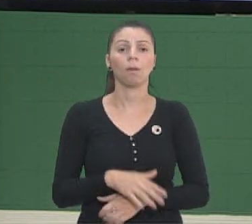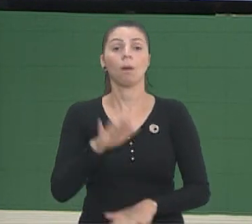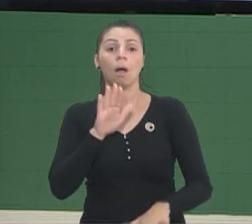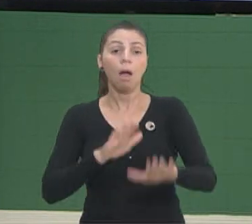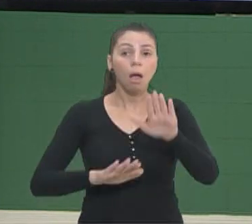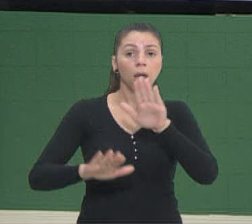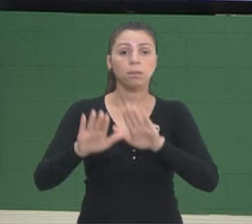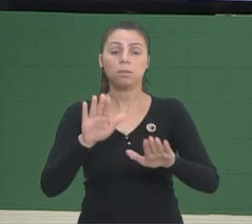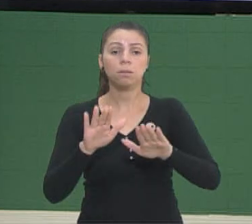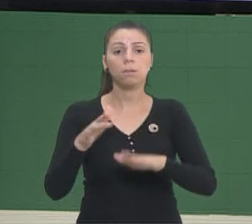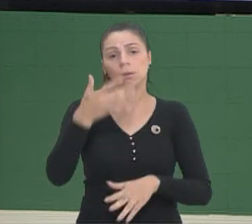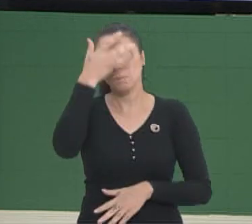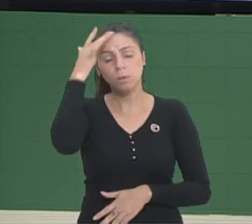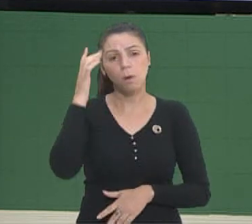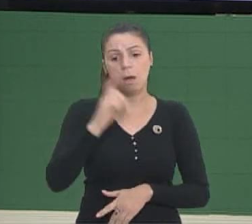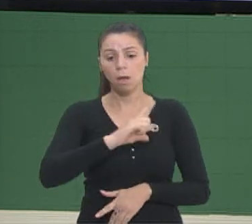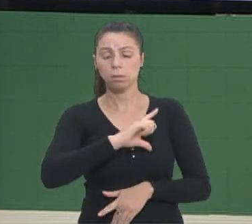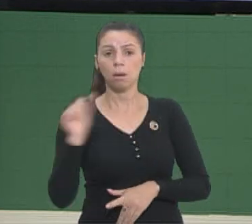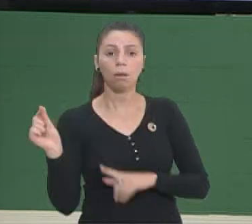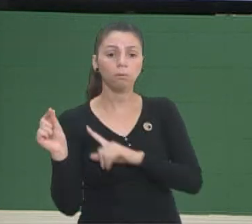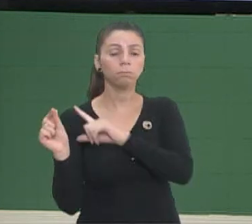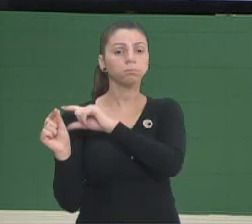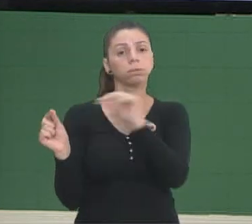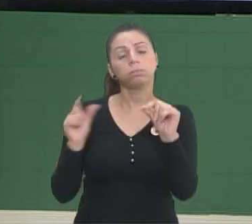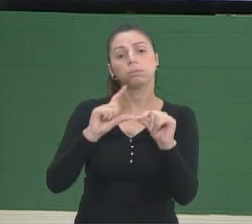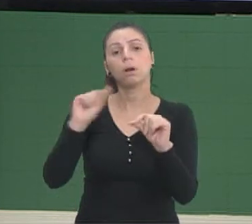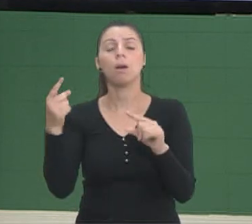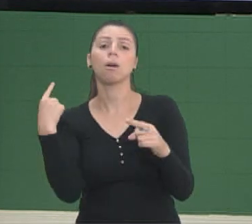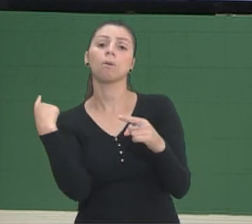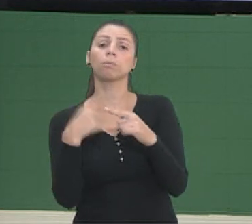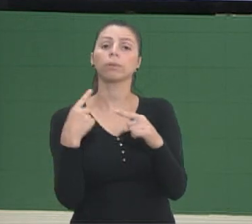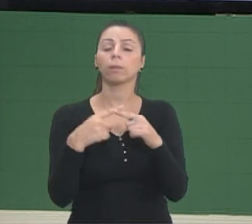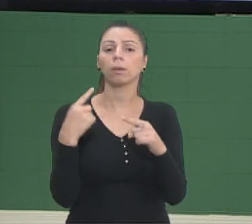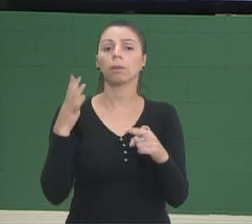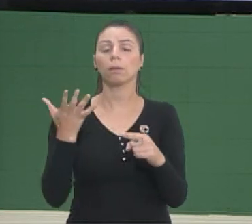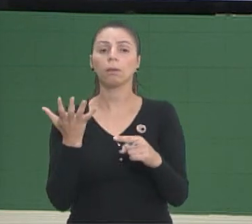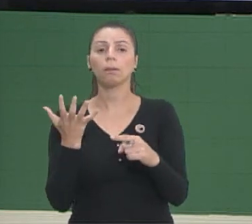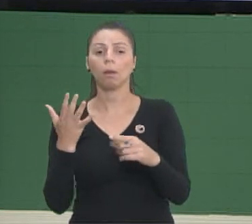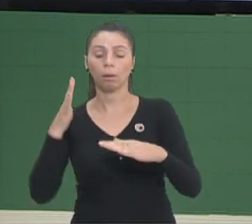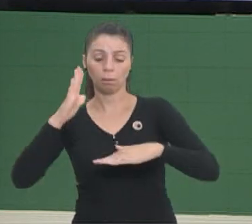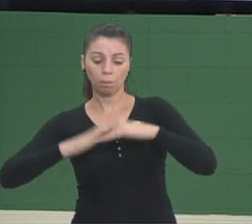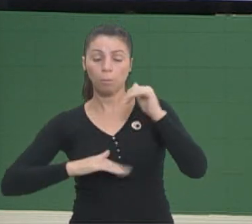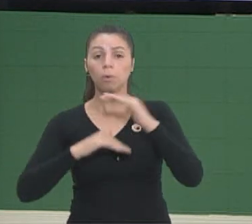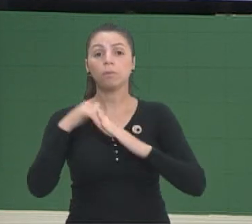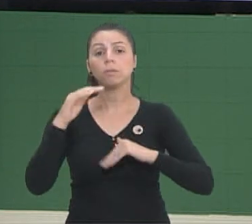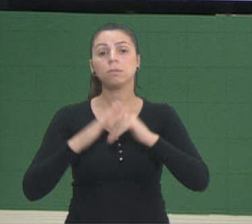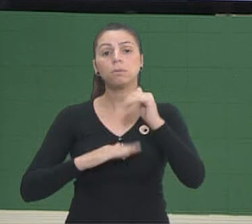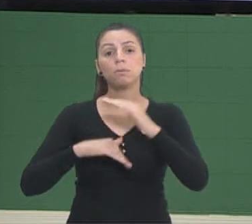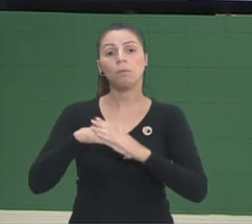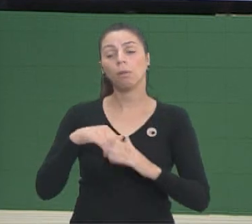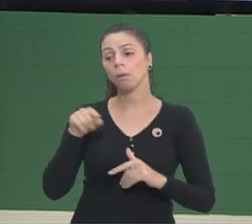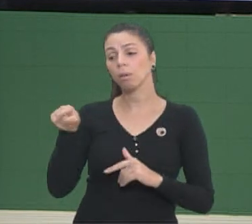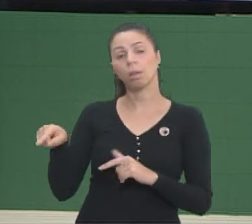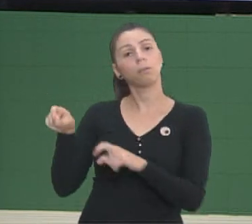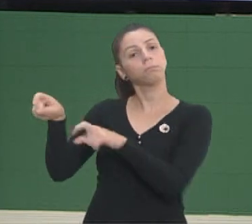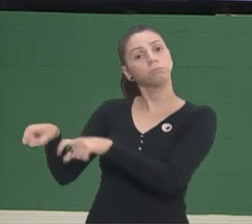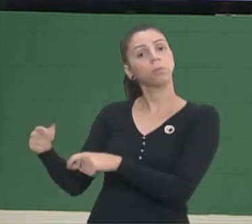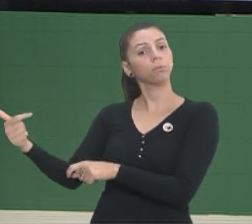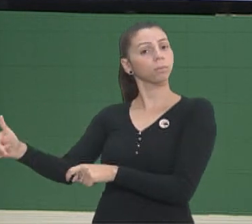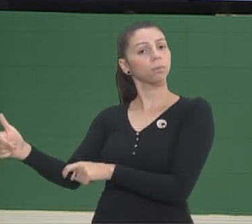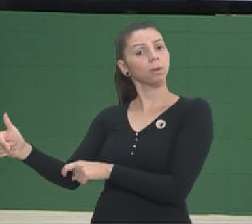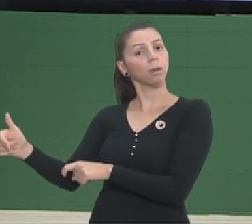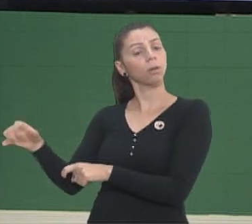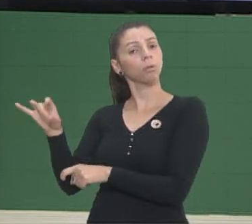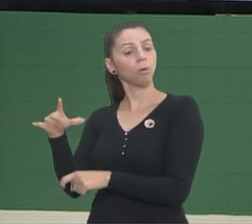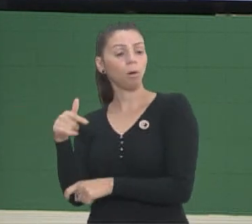vezes motiva a pessoa a sair do espaço rural porque quer fazer uma profissão onde não atende no espaço rural, só tem no